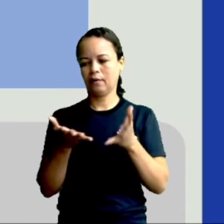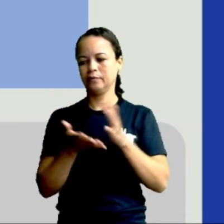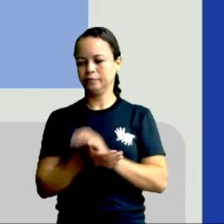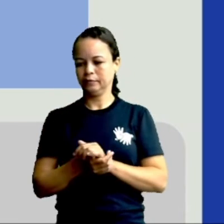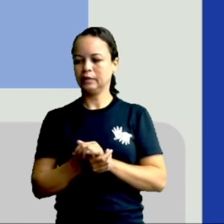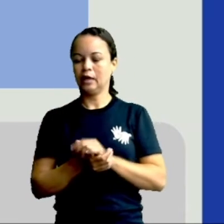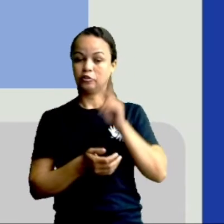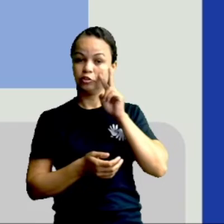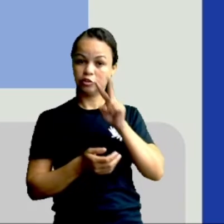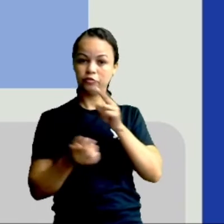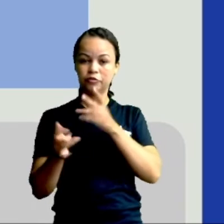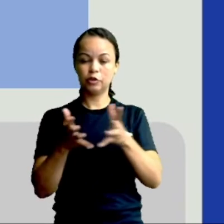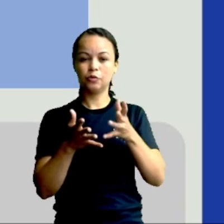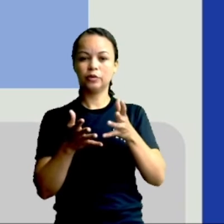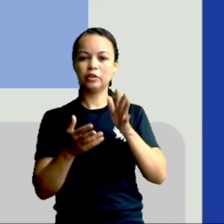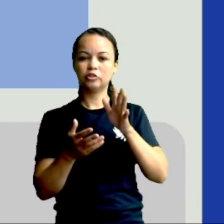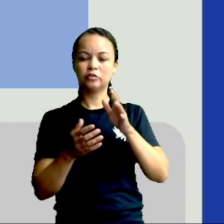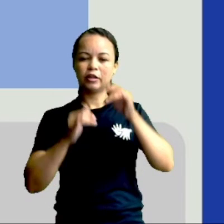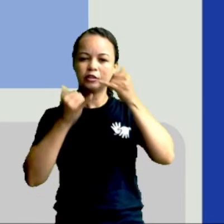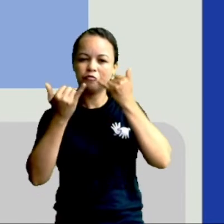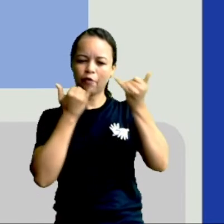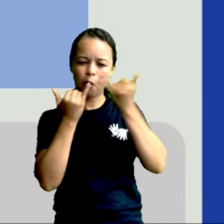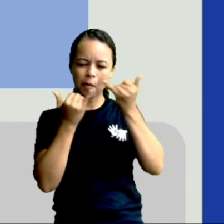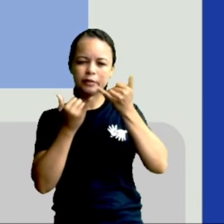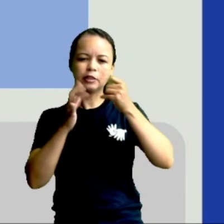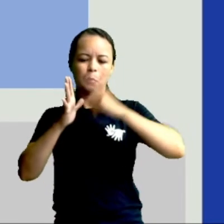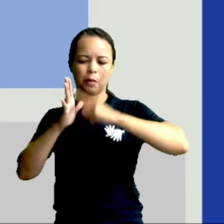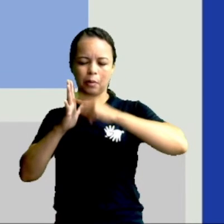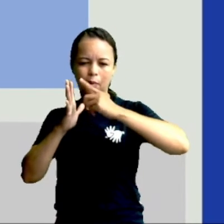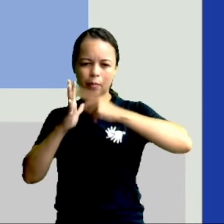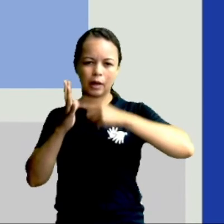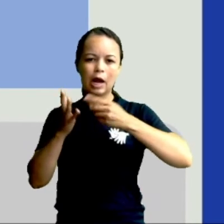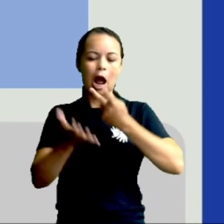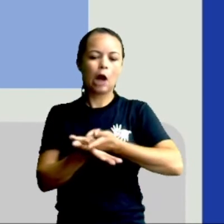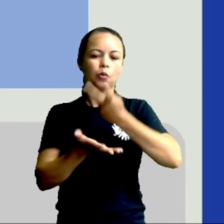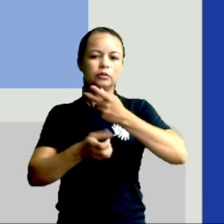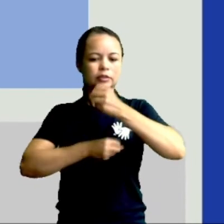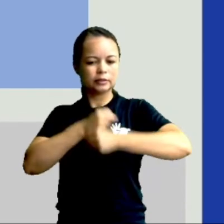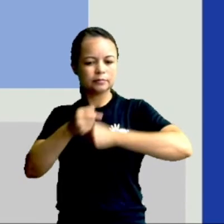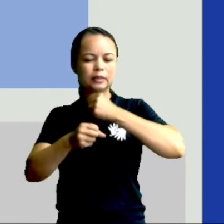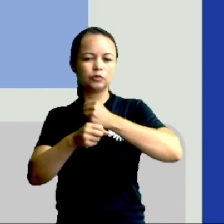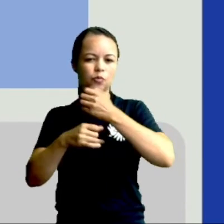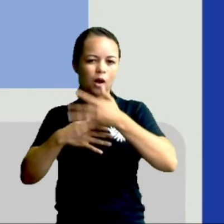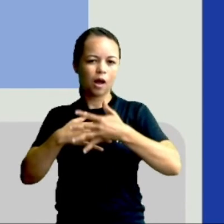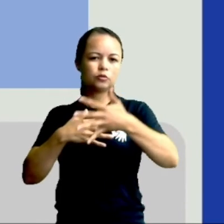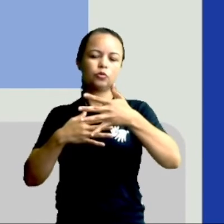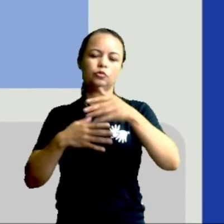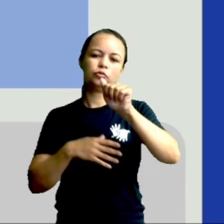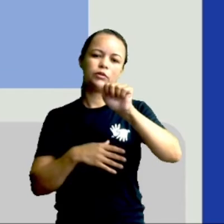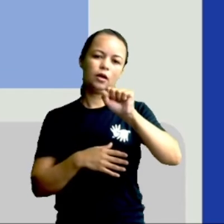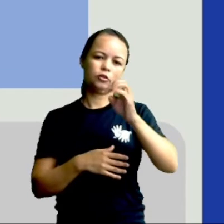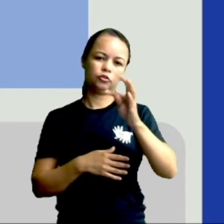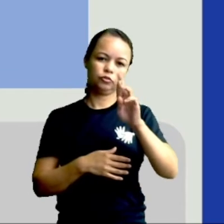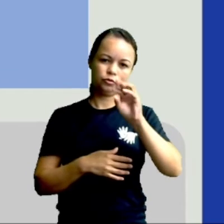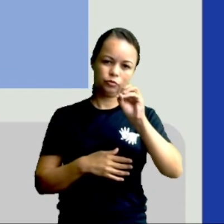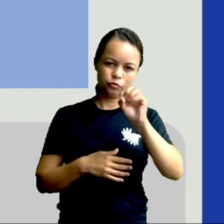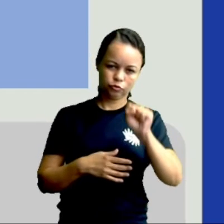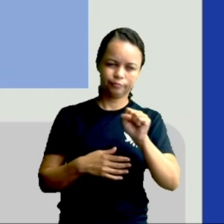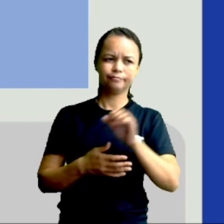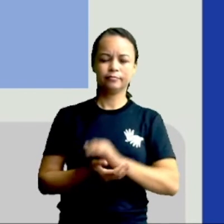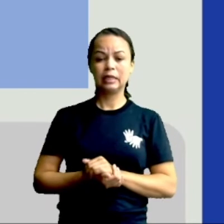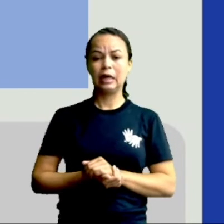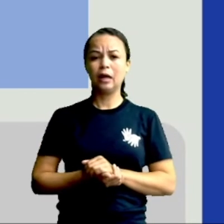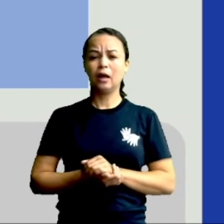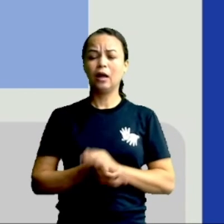justamente aquele calendário que traz informações sobre acontecimentos dos astros, não é isso? É igual se a gente